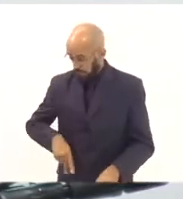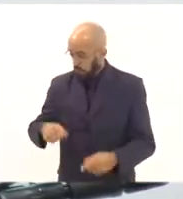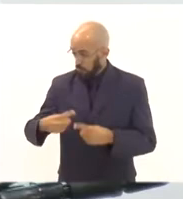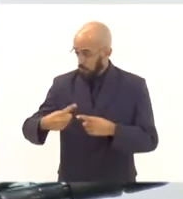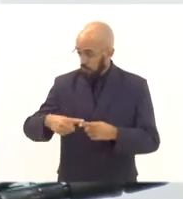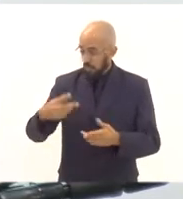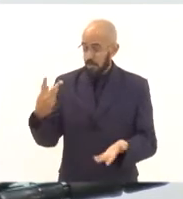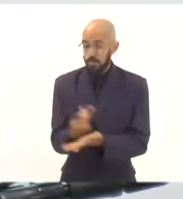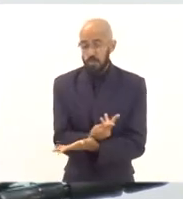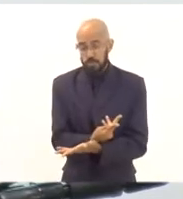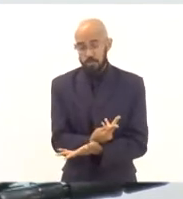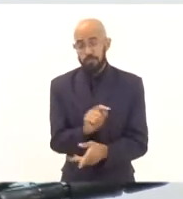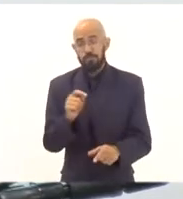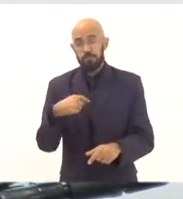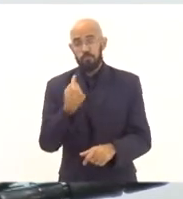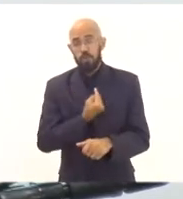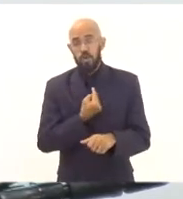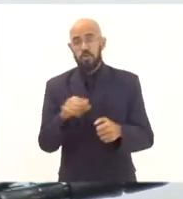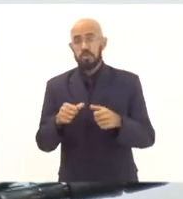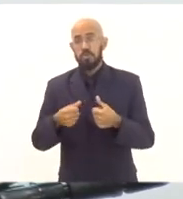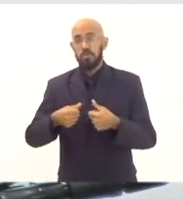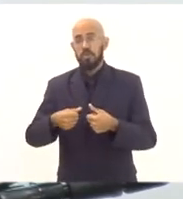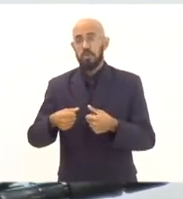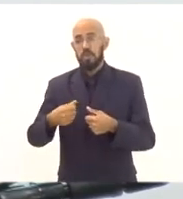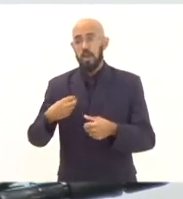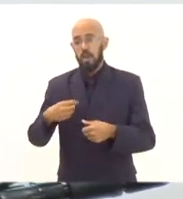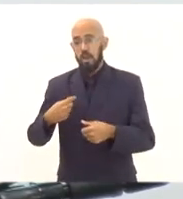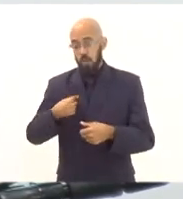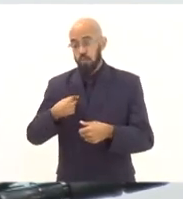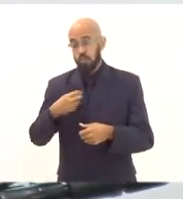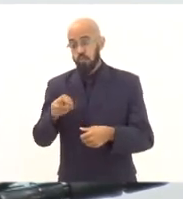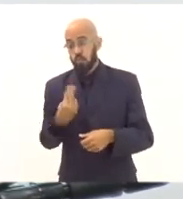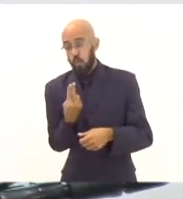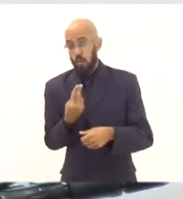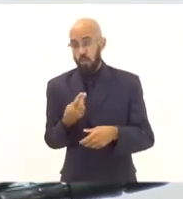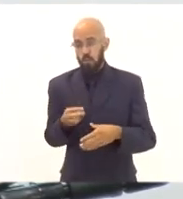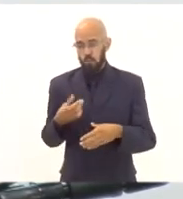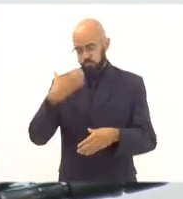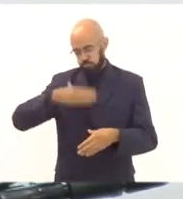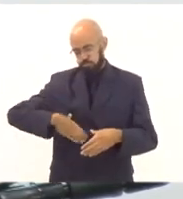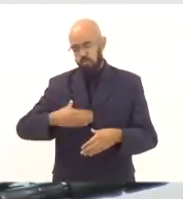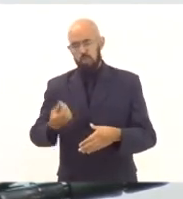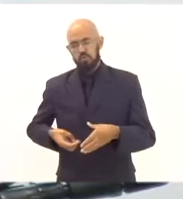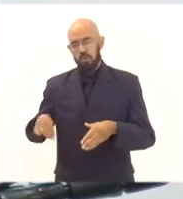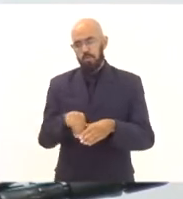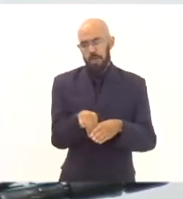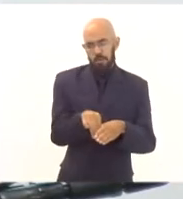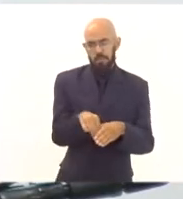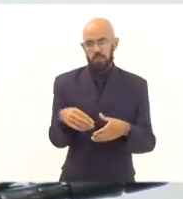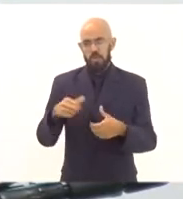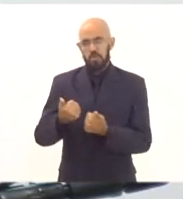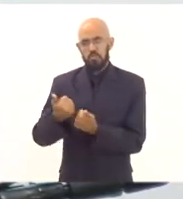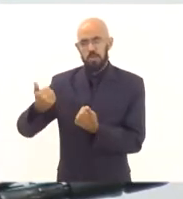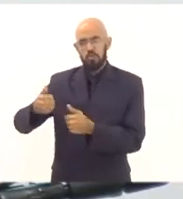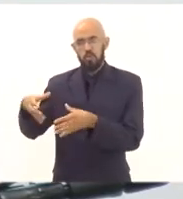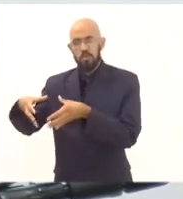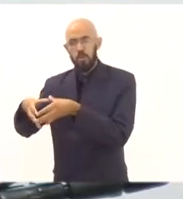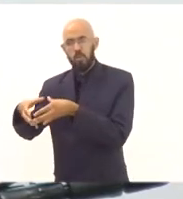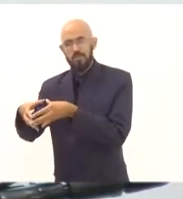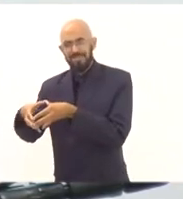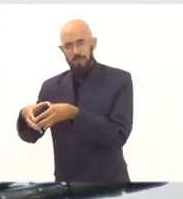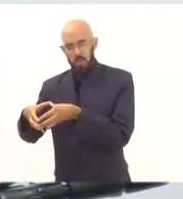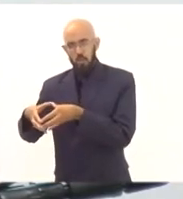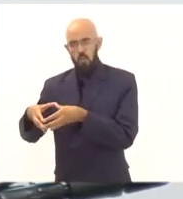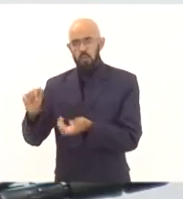acompanhando a subcomissão é que tá fazendo um trabalho subcomissão desta casa que